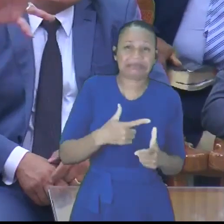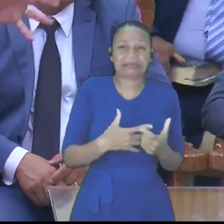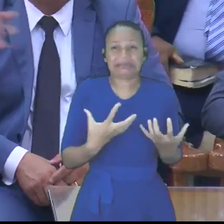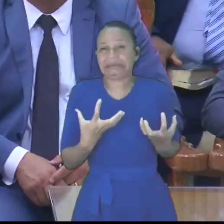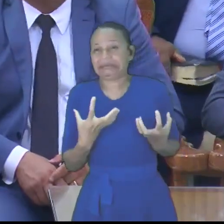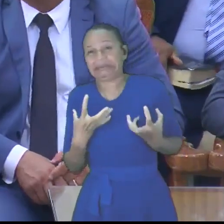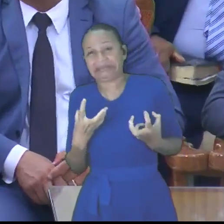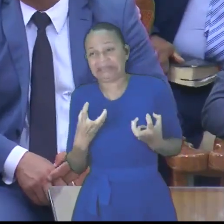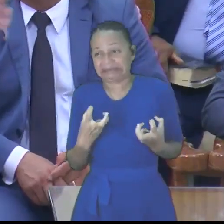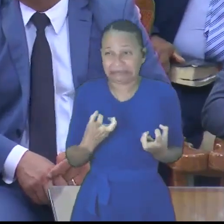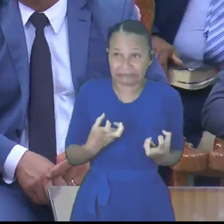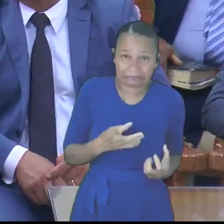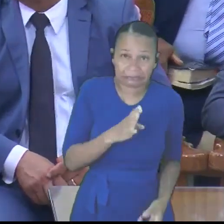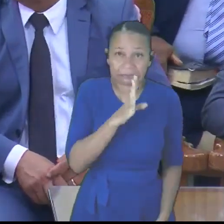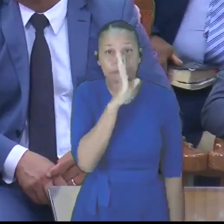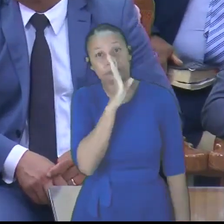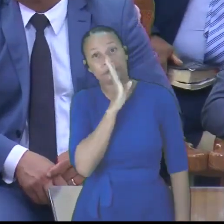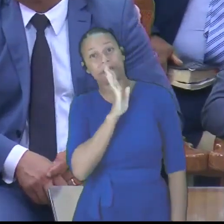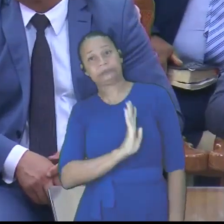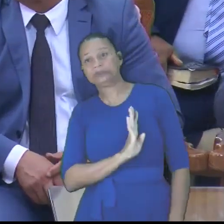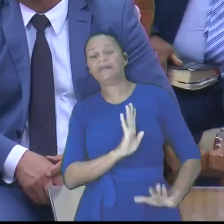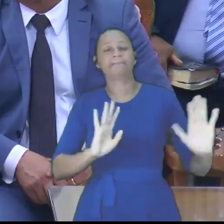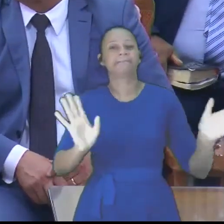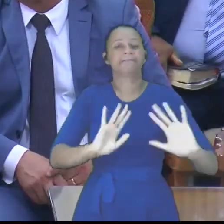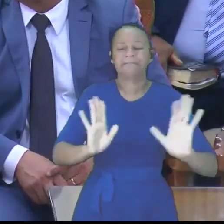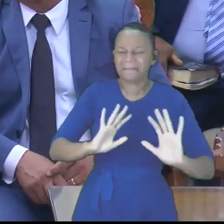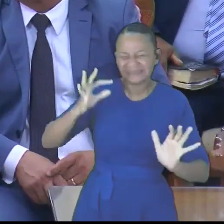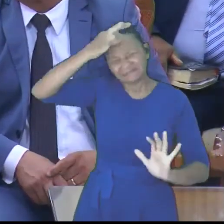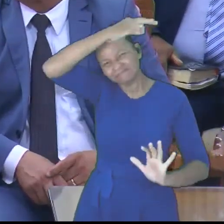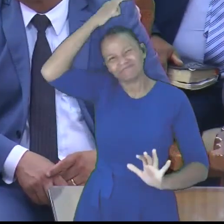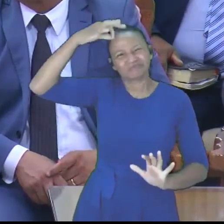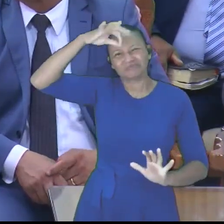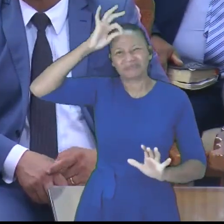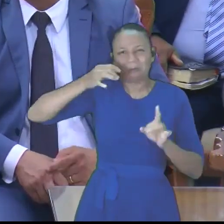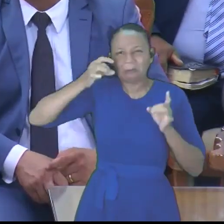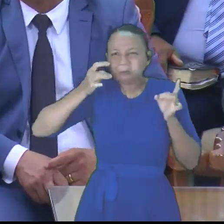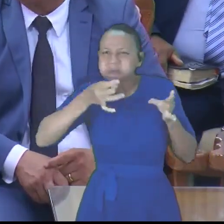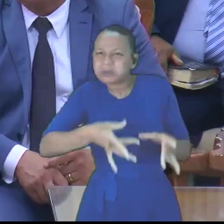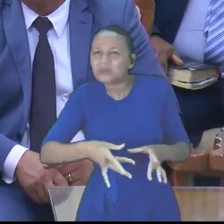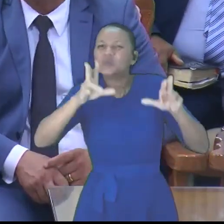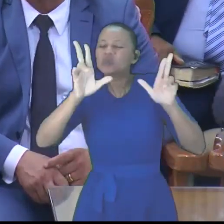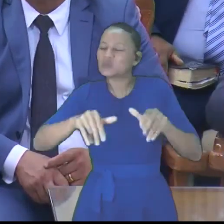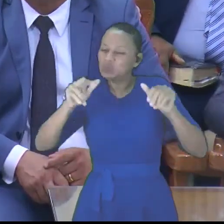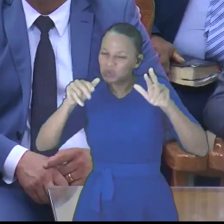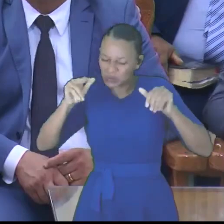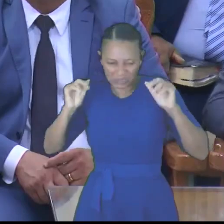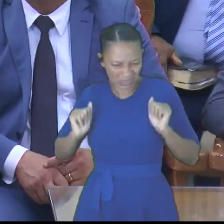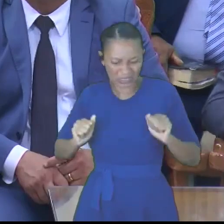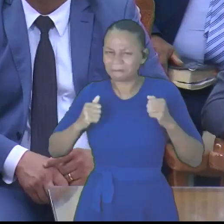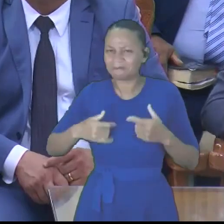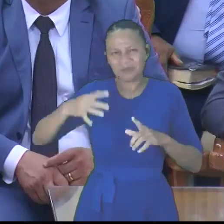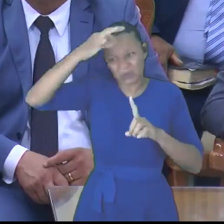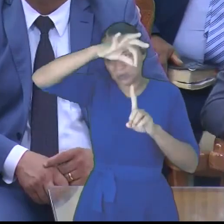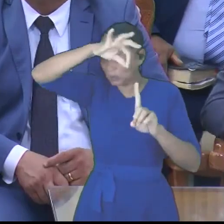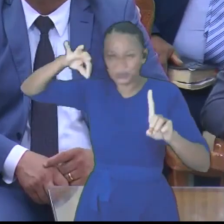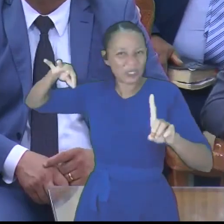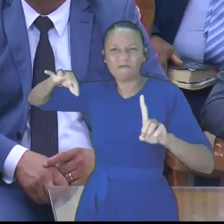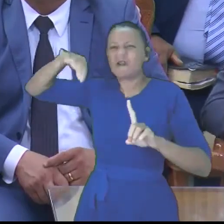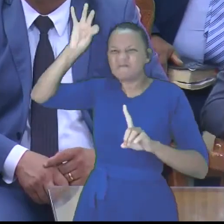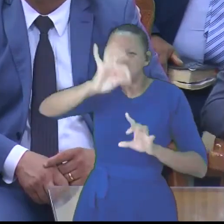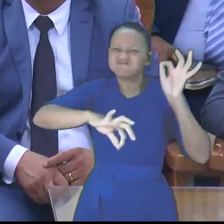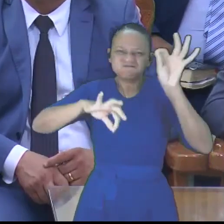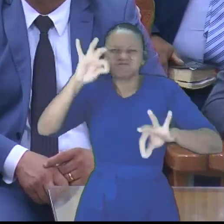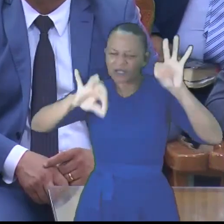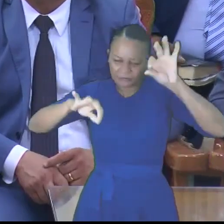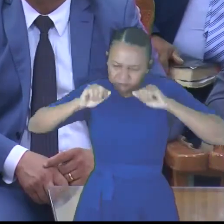sequidão espiritual. Mas o Espírito Santo não vai abandonar a igreja e nem vai deixar de ser derramado